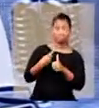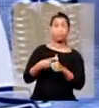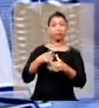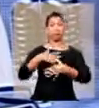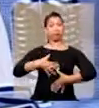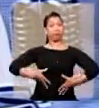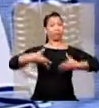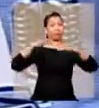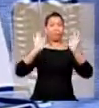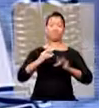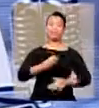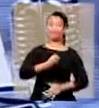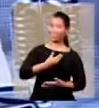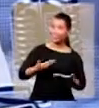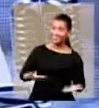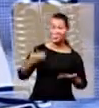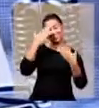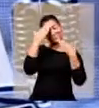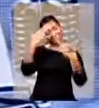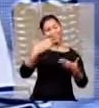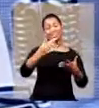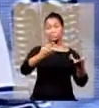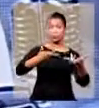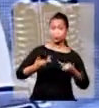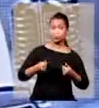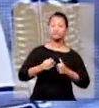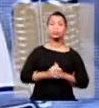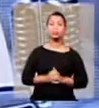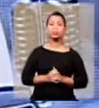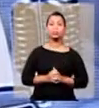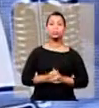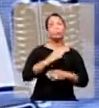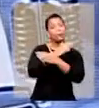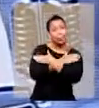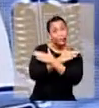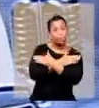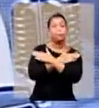Trago um abraço da nossa secretária Maureen e da nossa equipe.